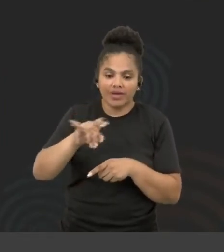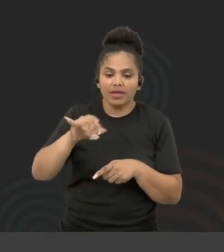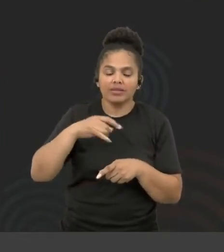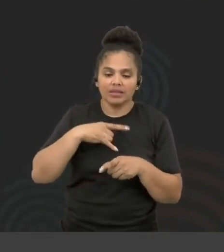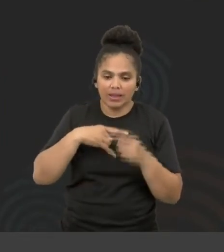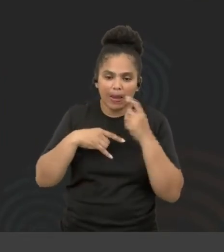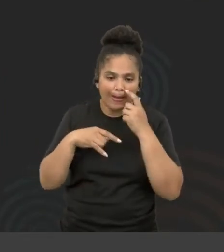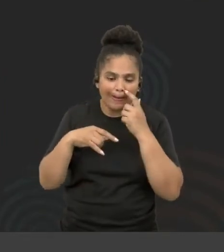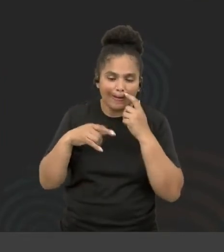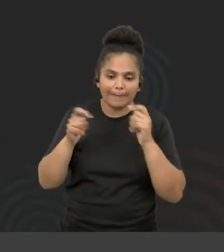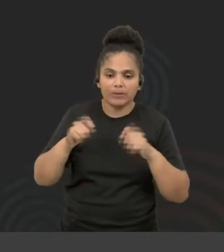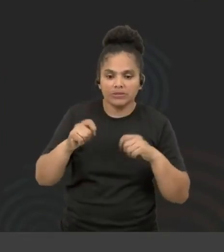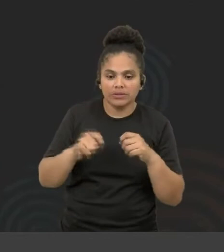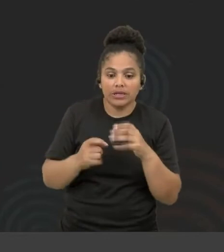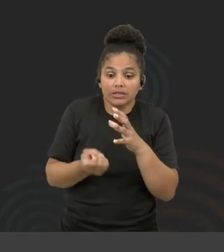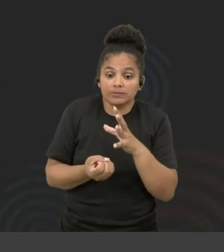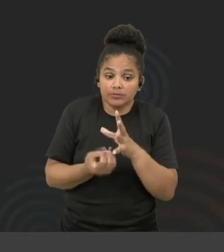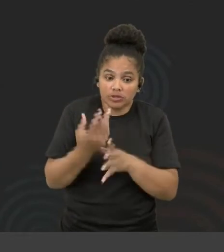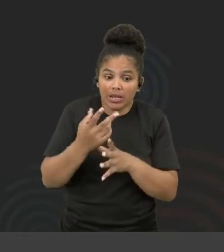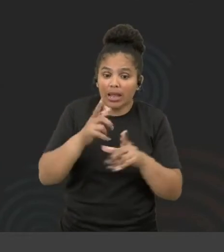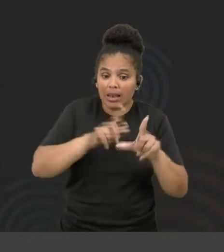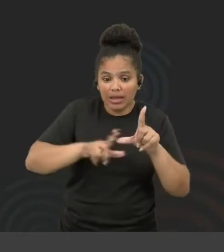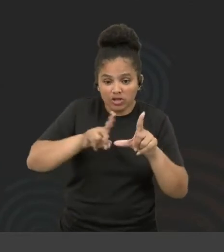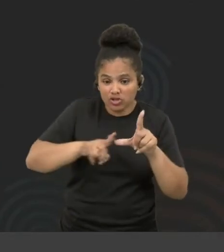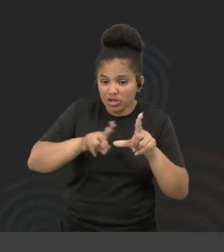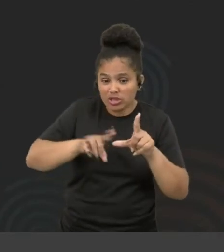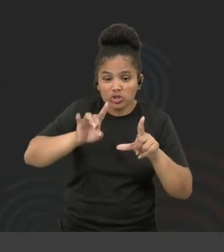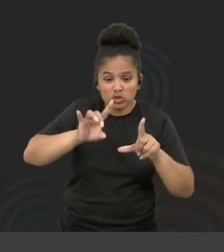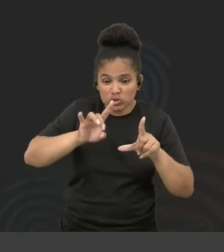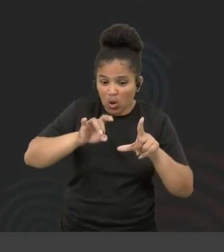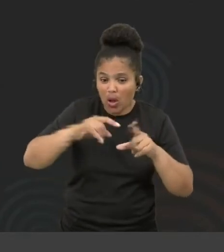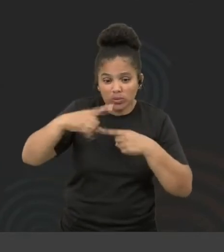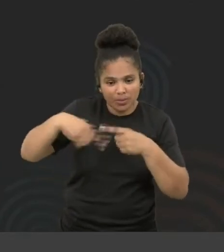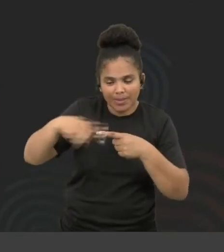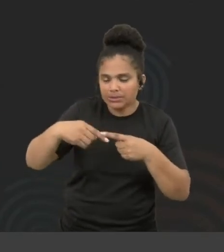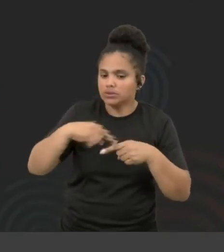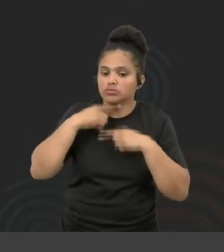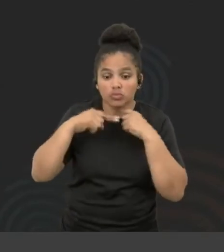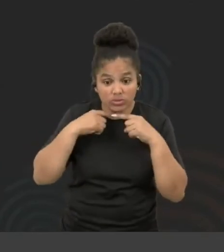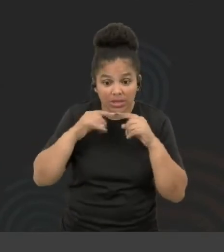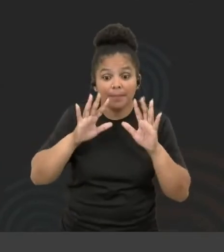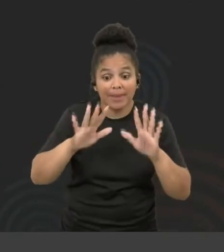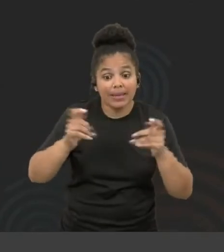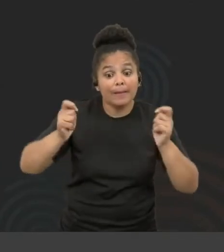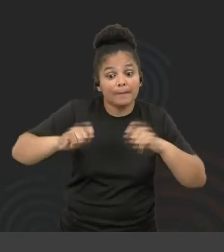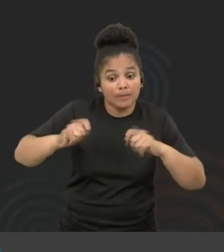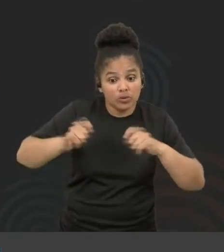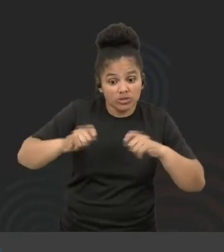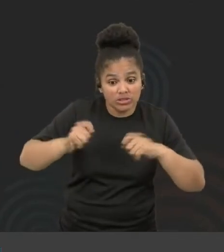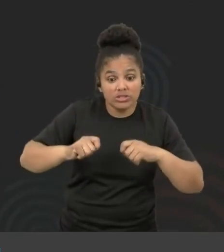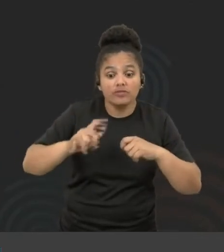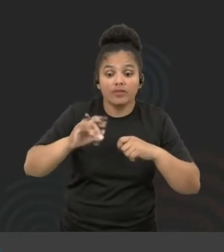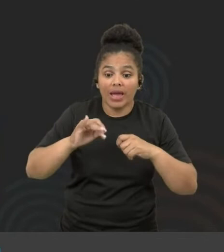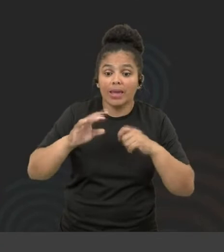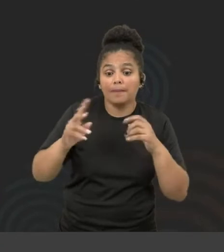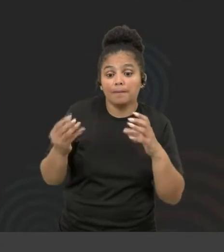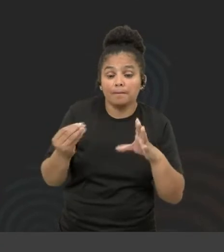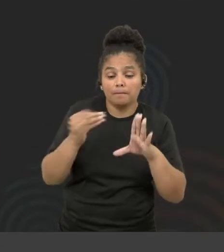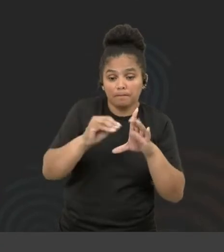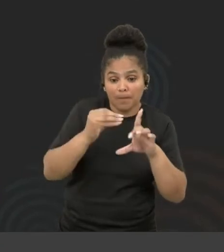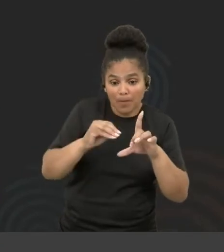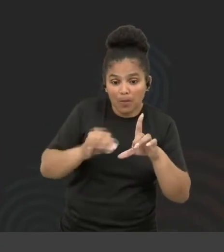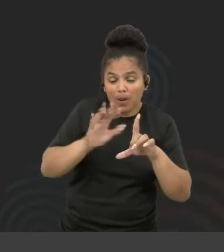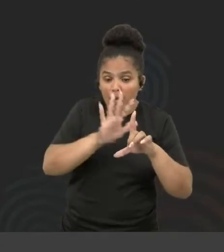consegue gerar, ainda não são todas as legendas que são geradas automaticamente. Então, se você puder, coloque as legendas embutidas no seu